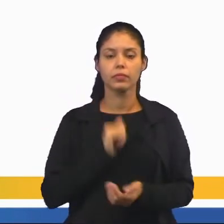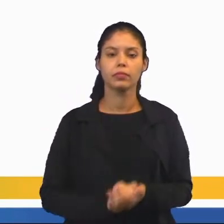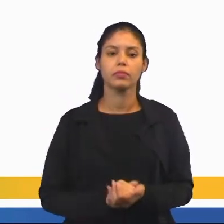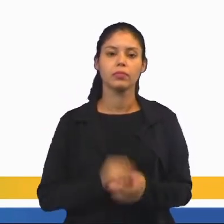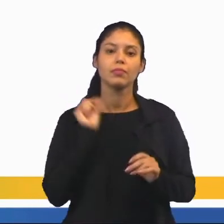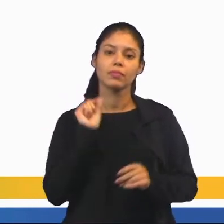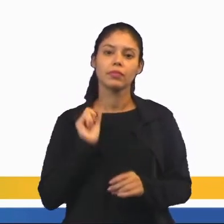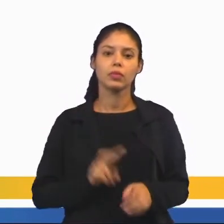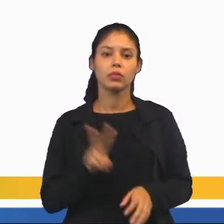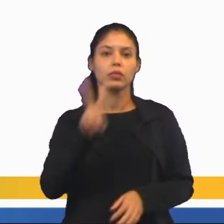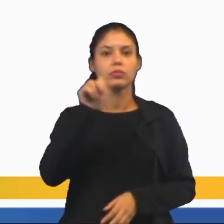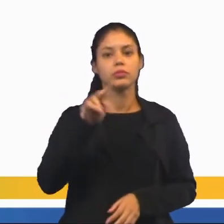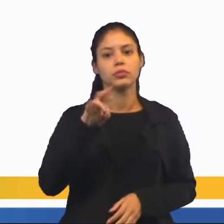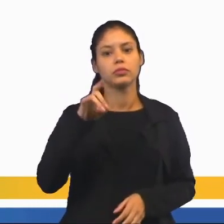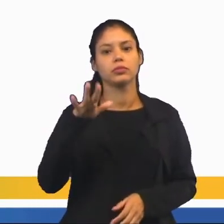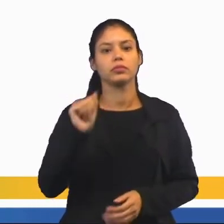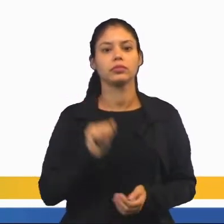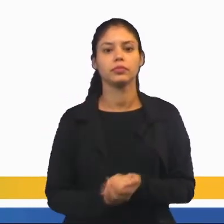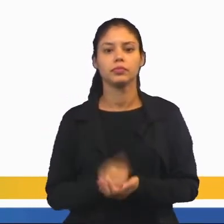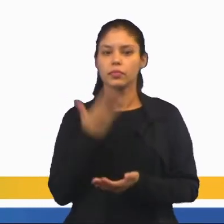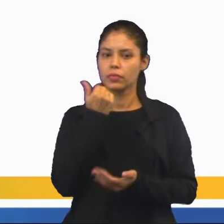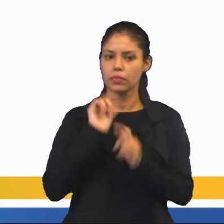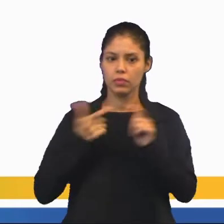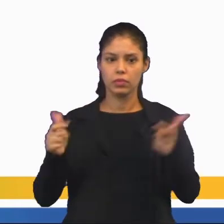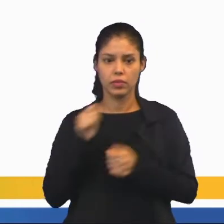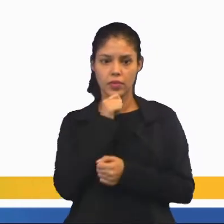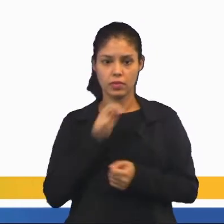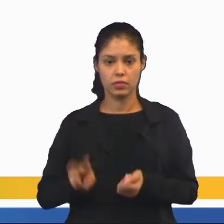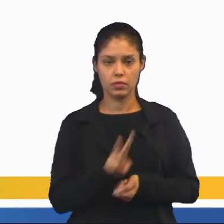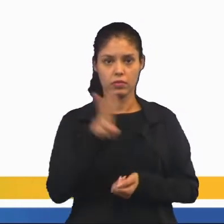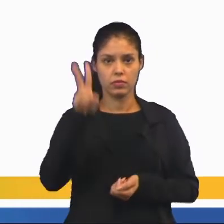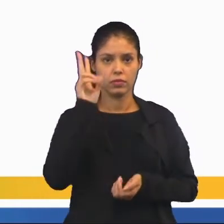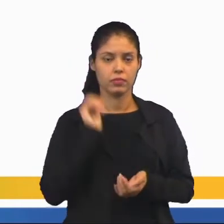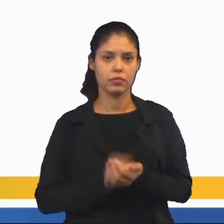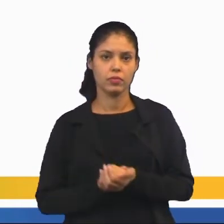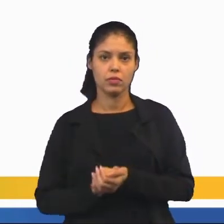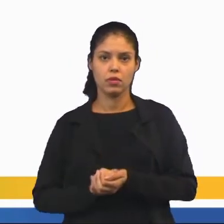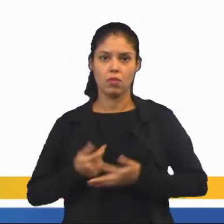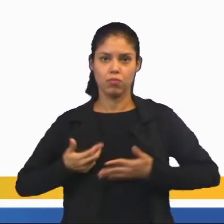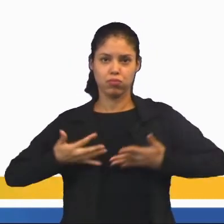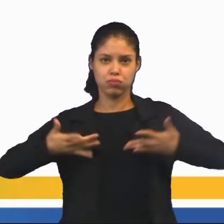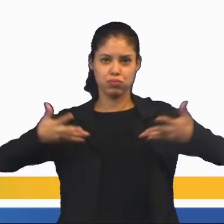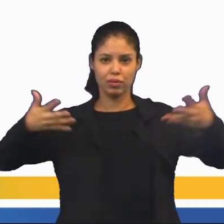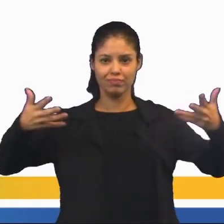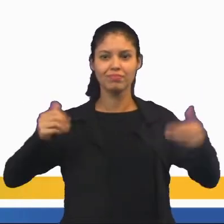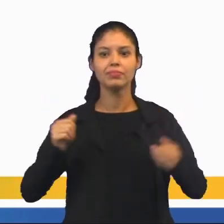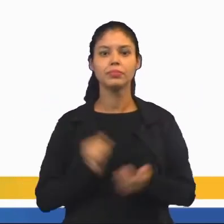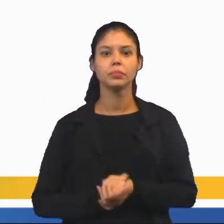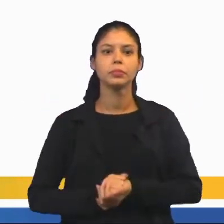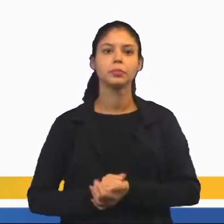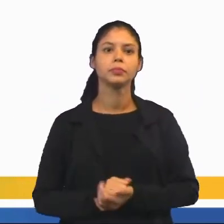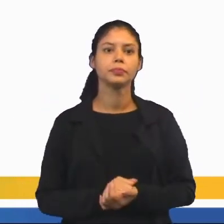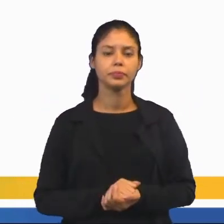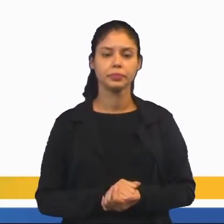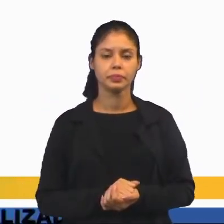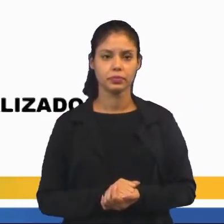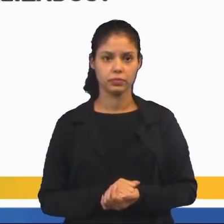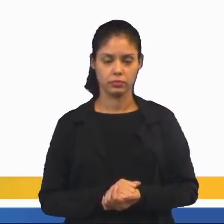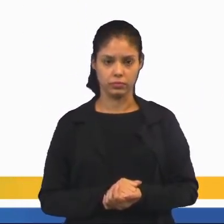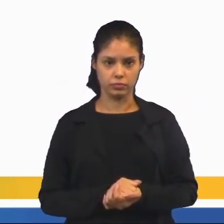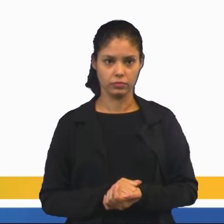e açúcar, o que afeta seu valor nutricional e aumenta muito seu valor calórico.